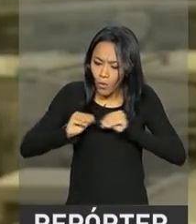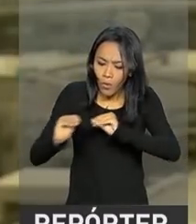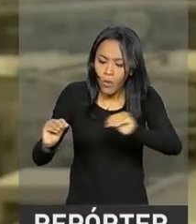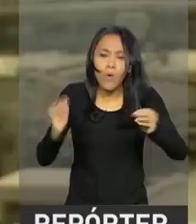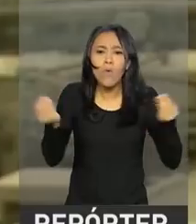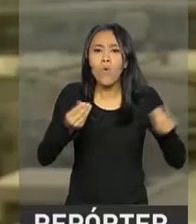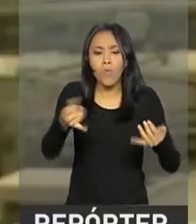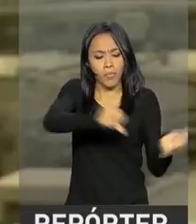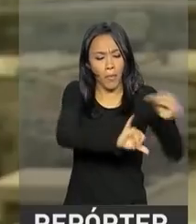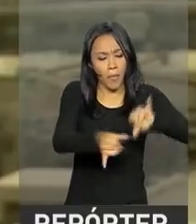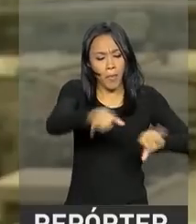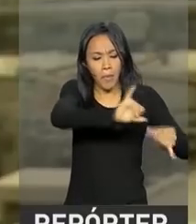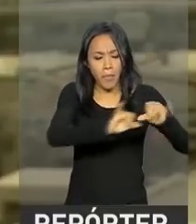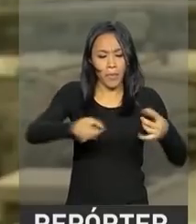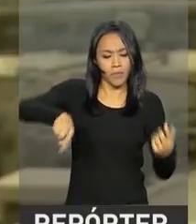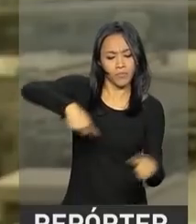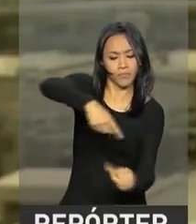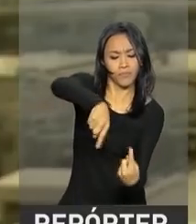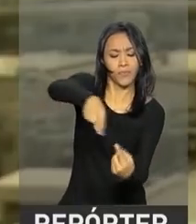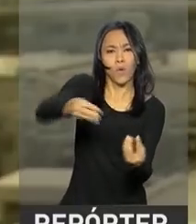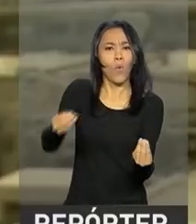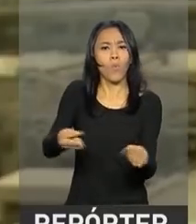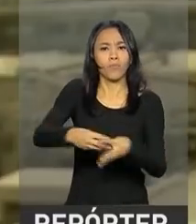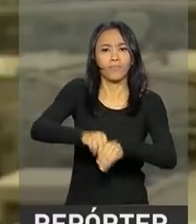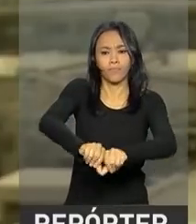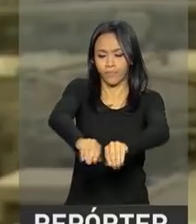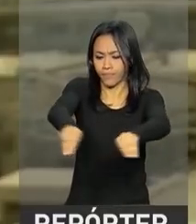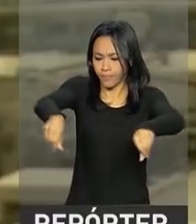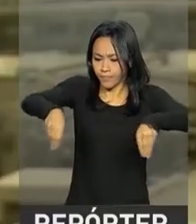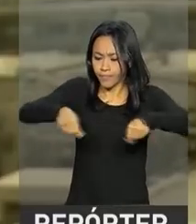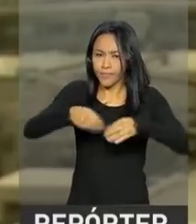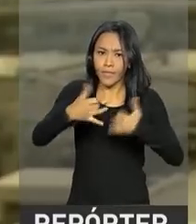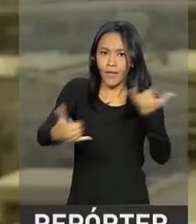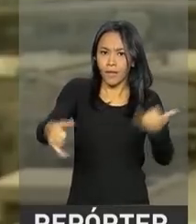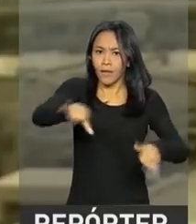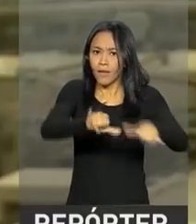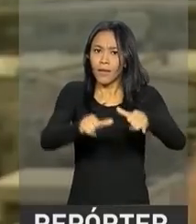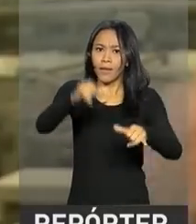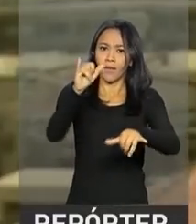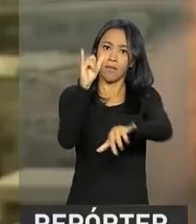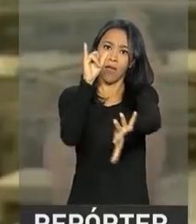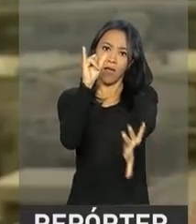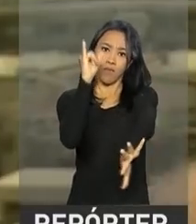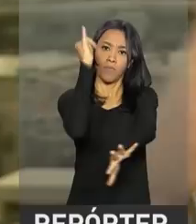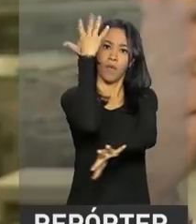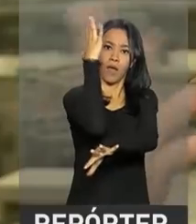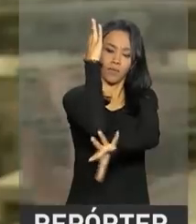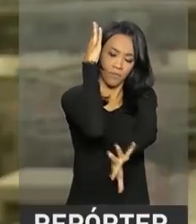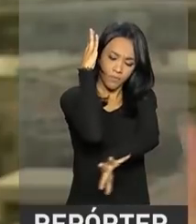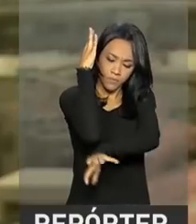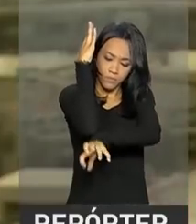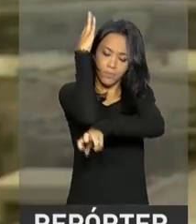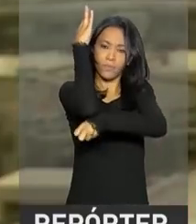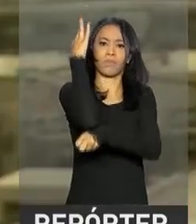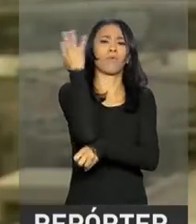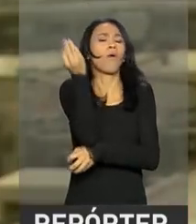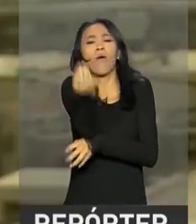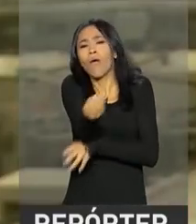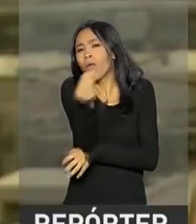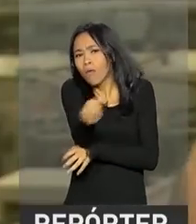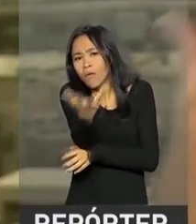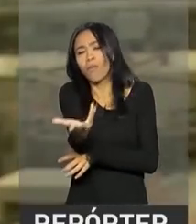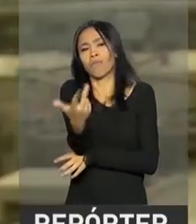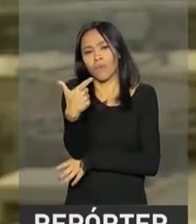fertilizante atravessa esses poros e penetra e atravessa a raiz para poder desenvolver eventualmente